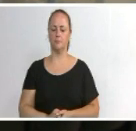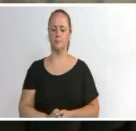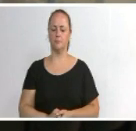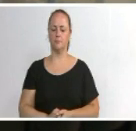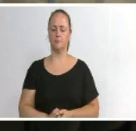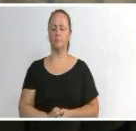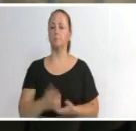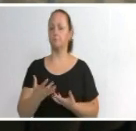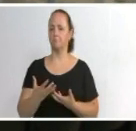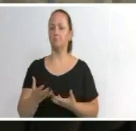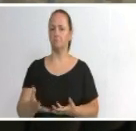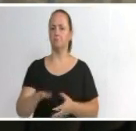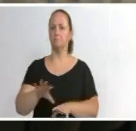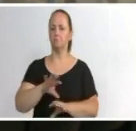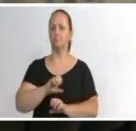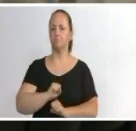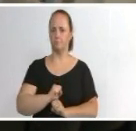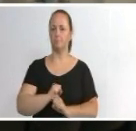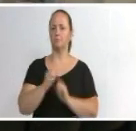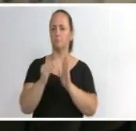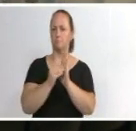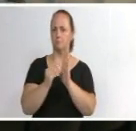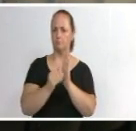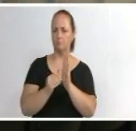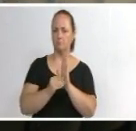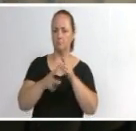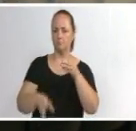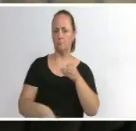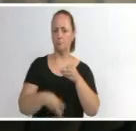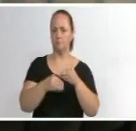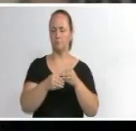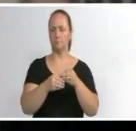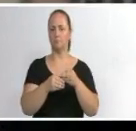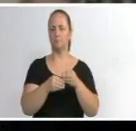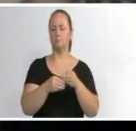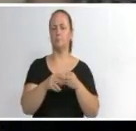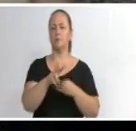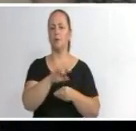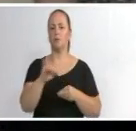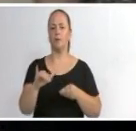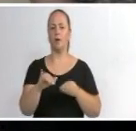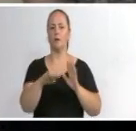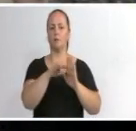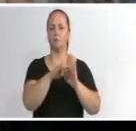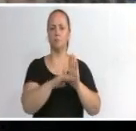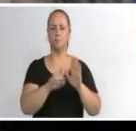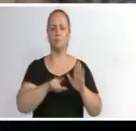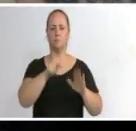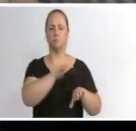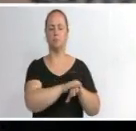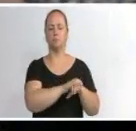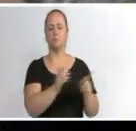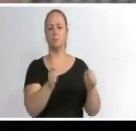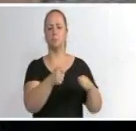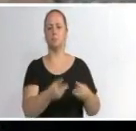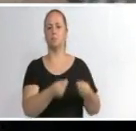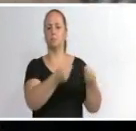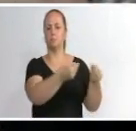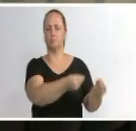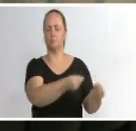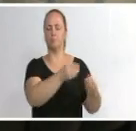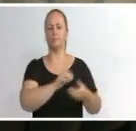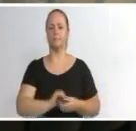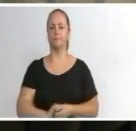Recebo as emendas de autoria de vossas excelências, processar e ao processo competente.